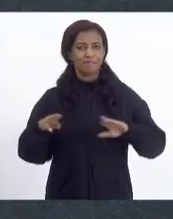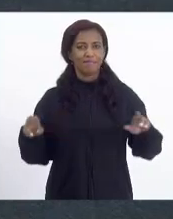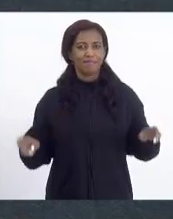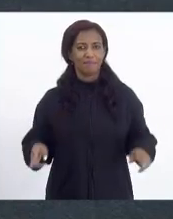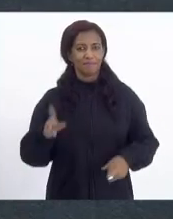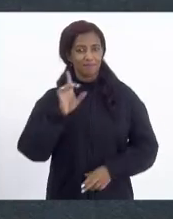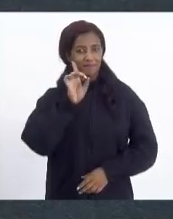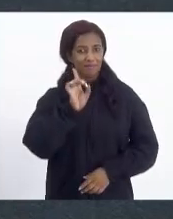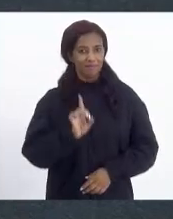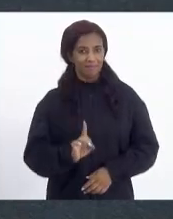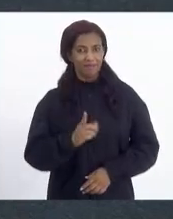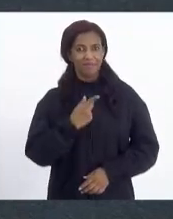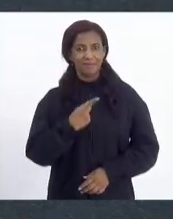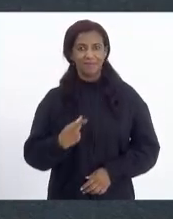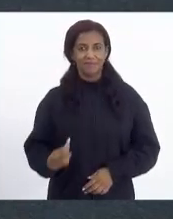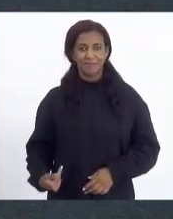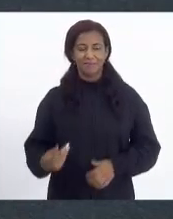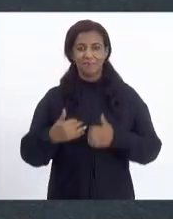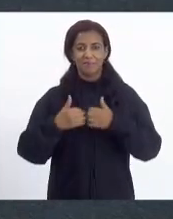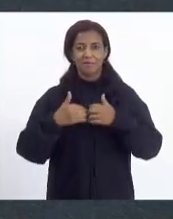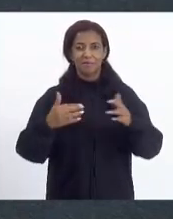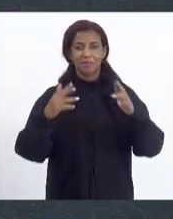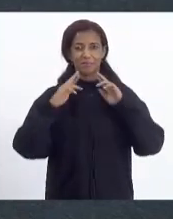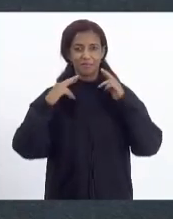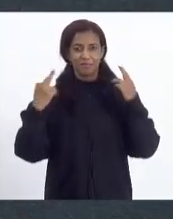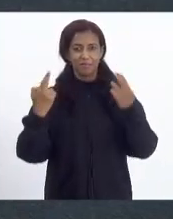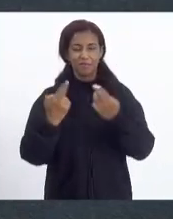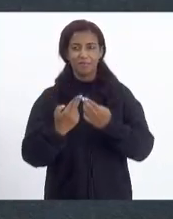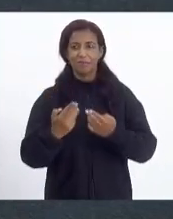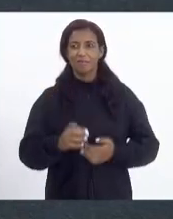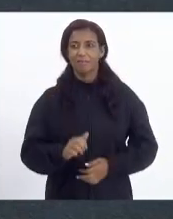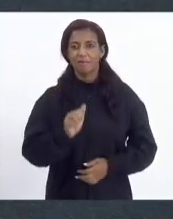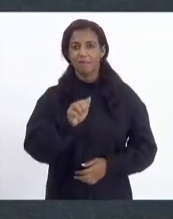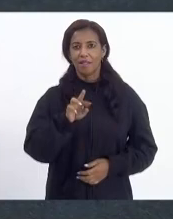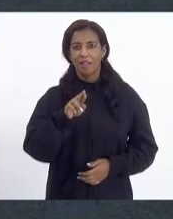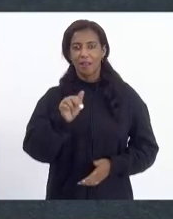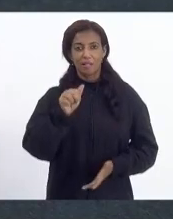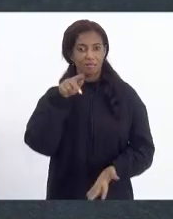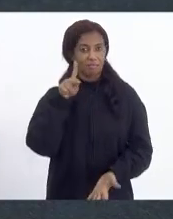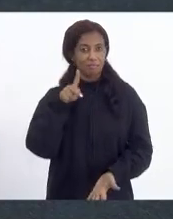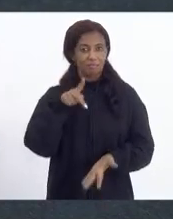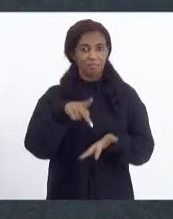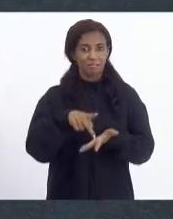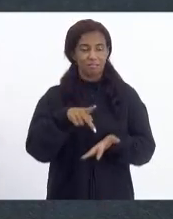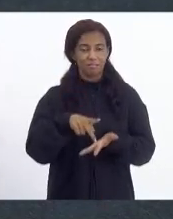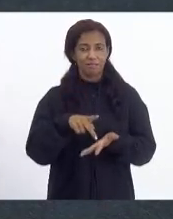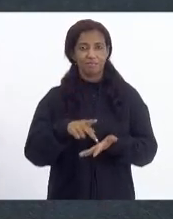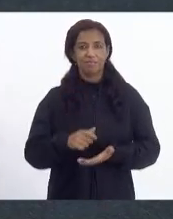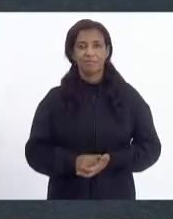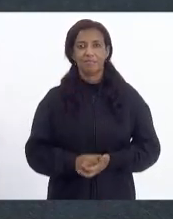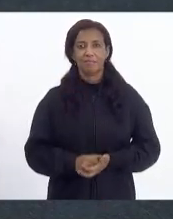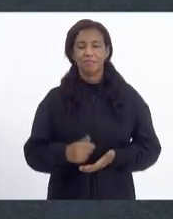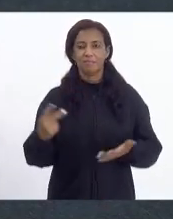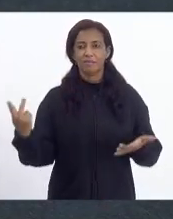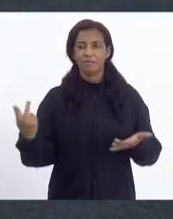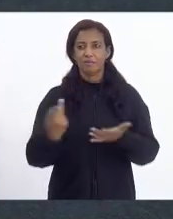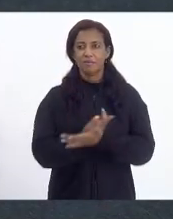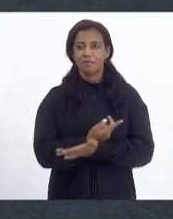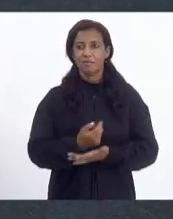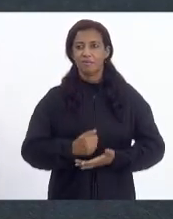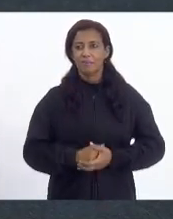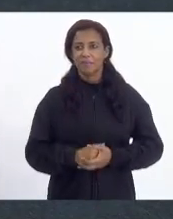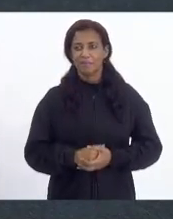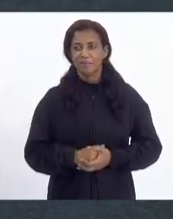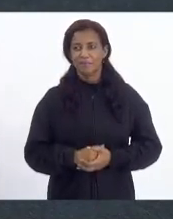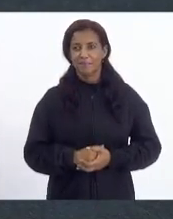presidido o expediente inicial a água reflete com exatidão O Homem do Campo